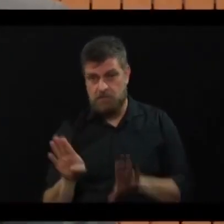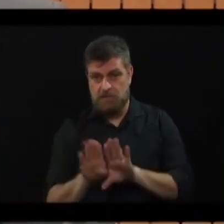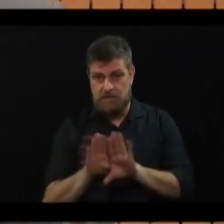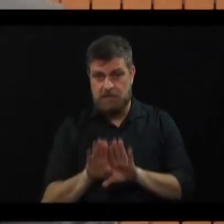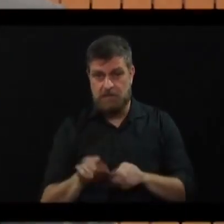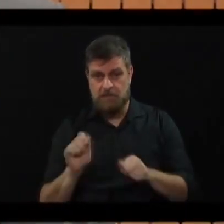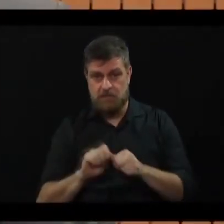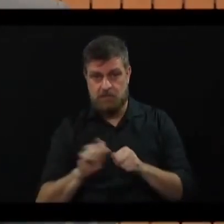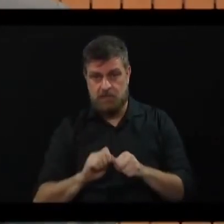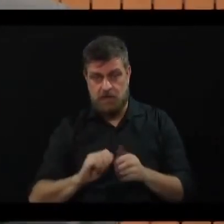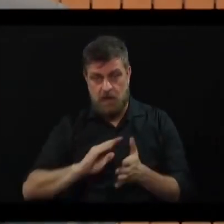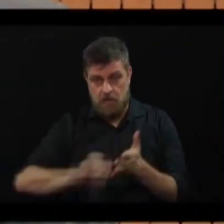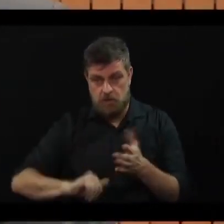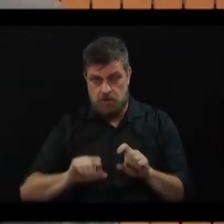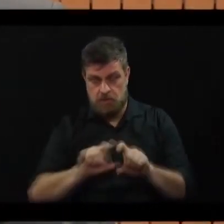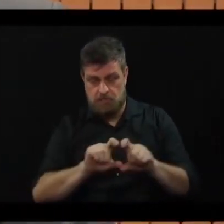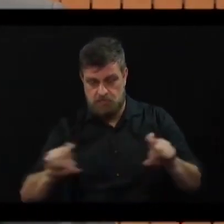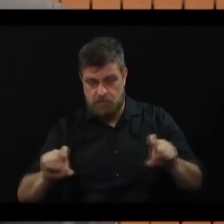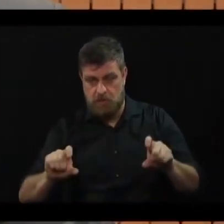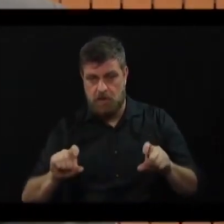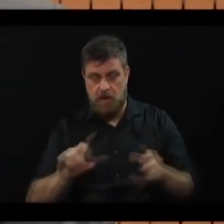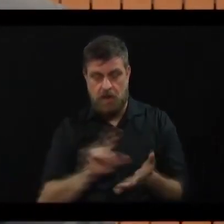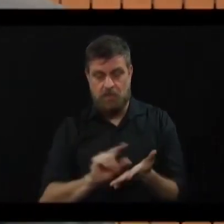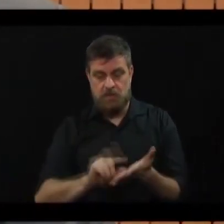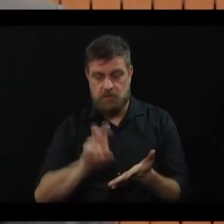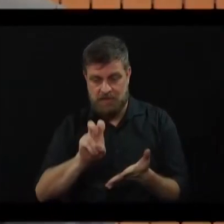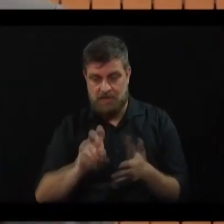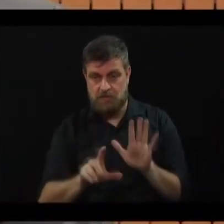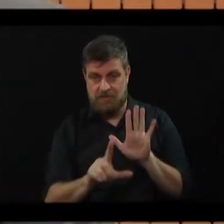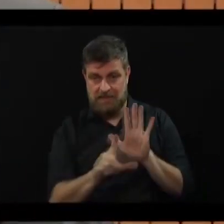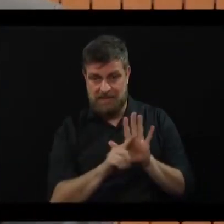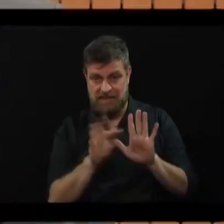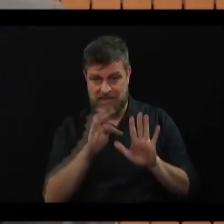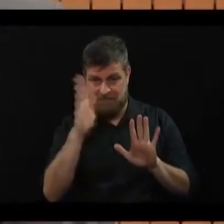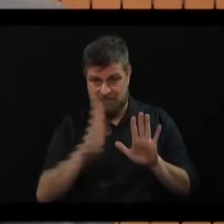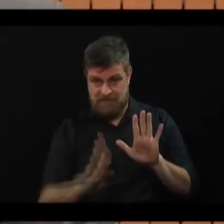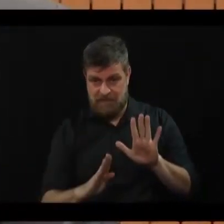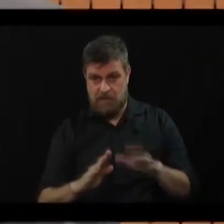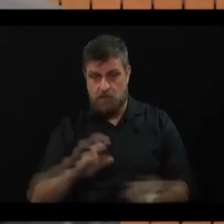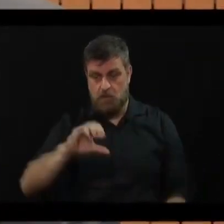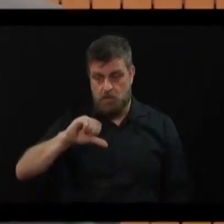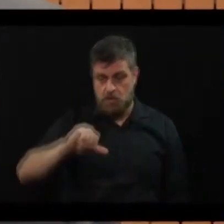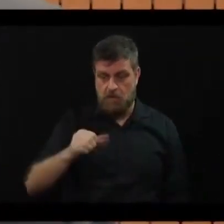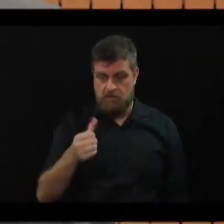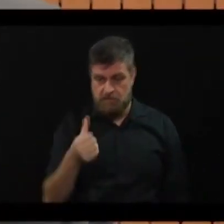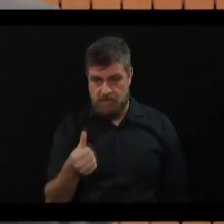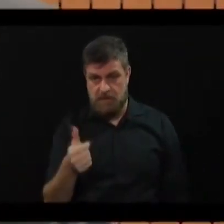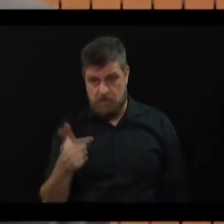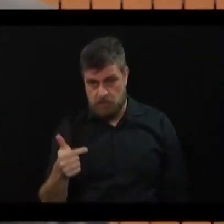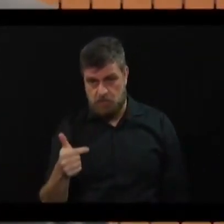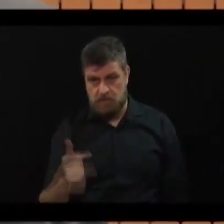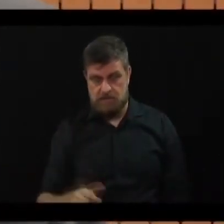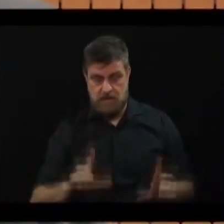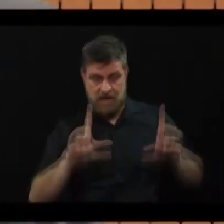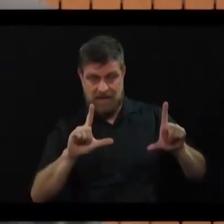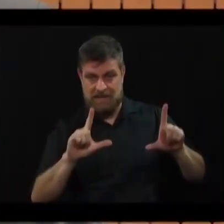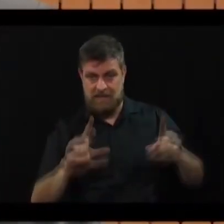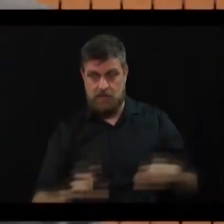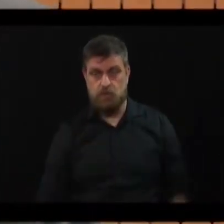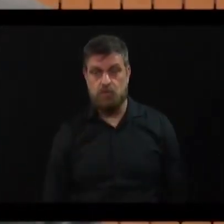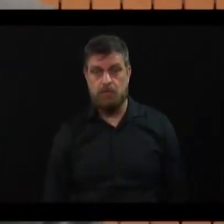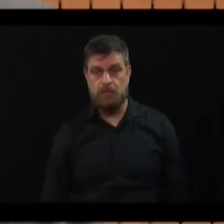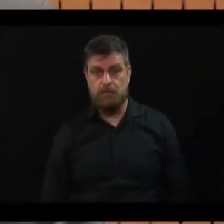transcrição do artigo 5º da lei federal número 10.000 9962 no cartaz do procon é